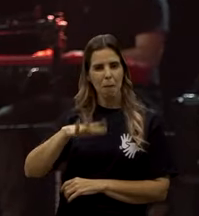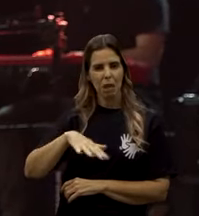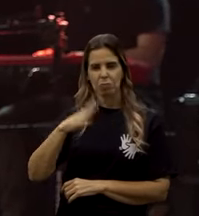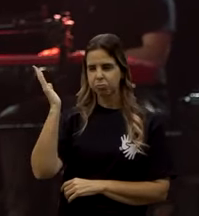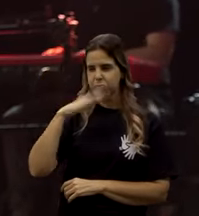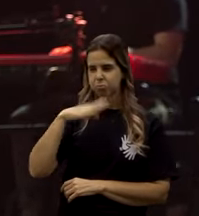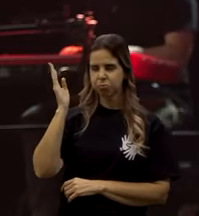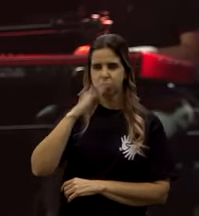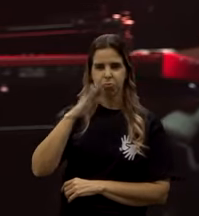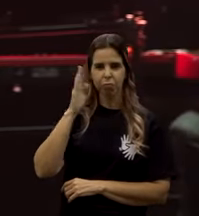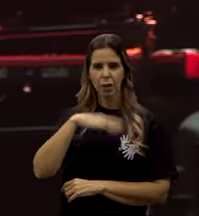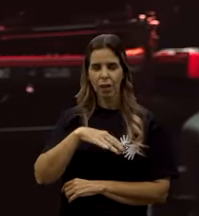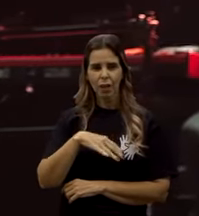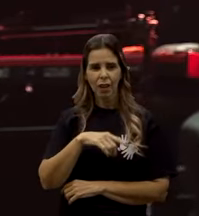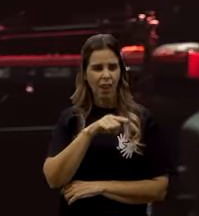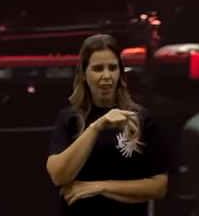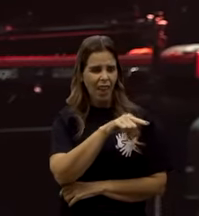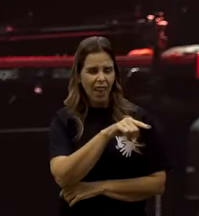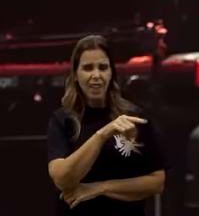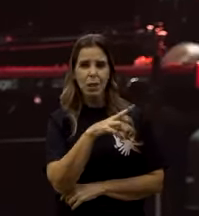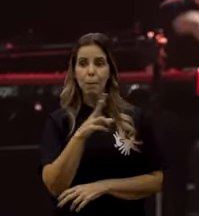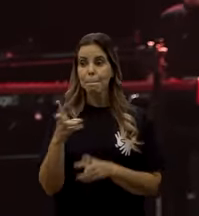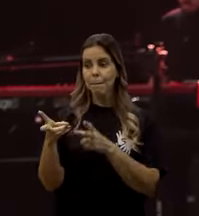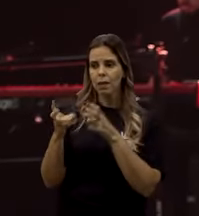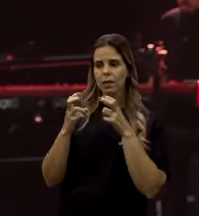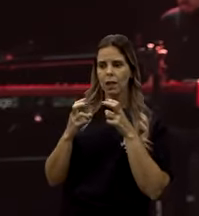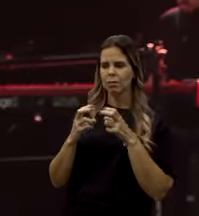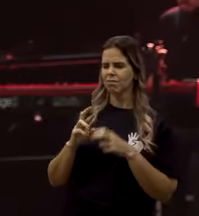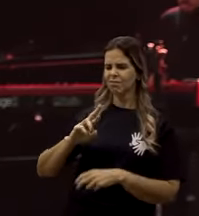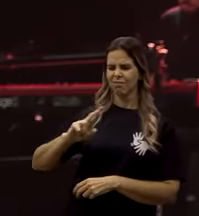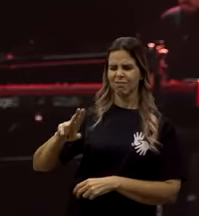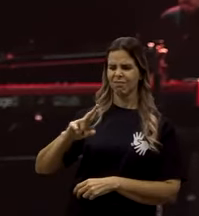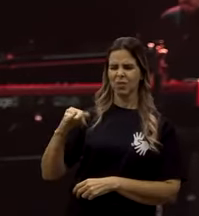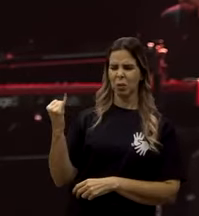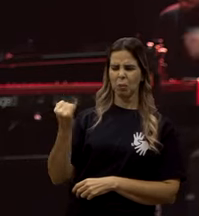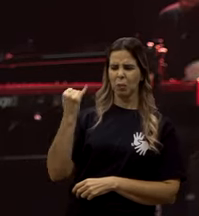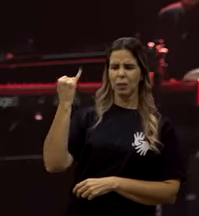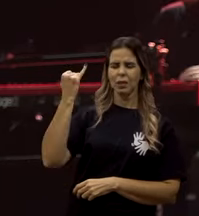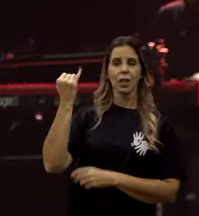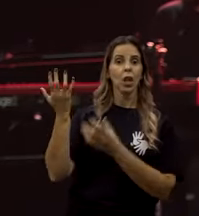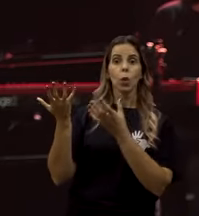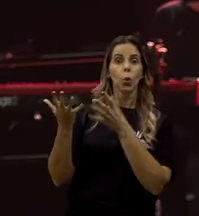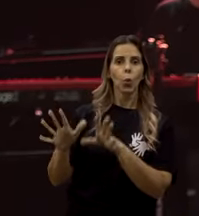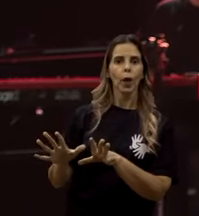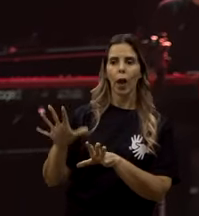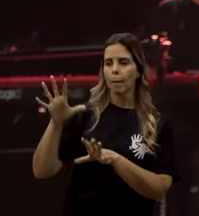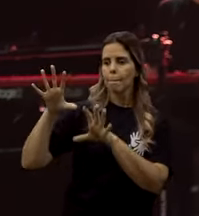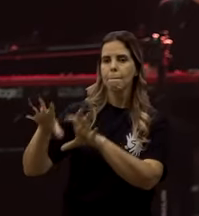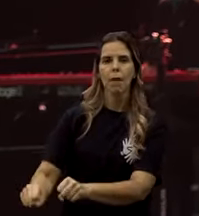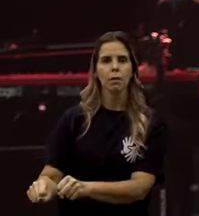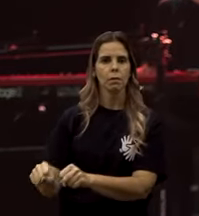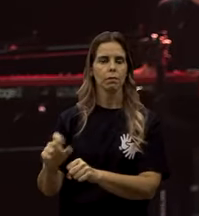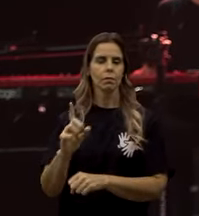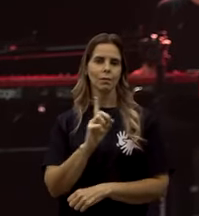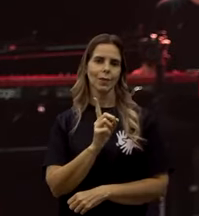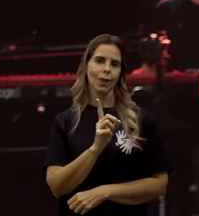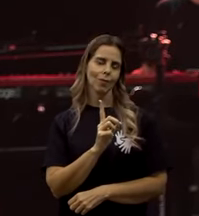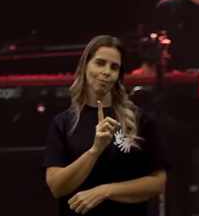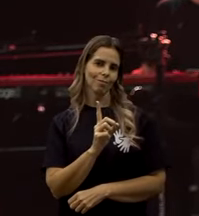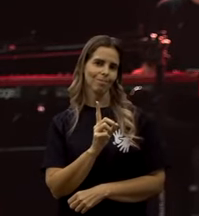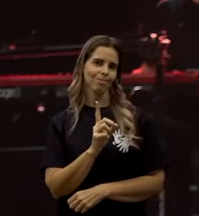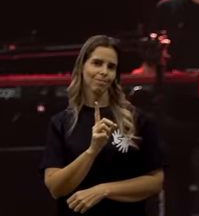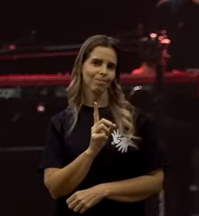então tá na hora da gente começar a olhar e dizer assim essa guerra aqui vale a pena Mas essa aqui vai